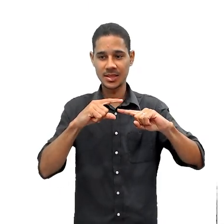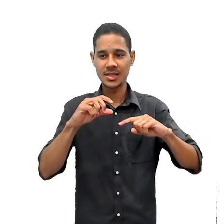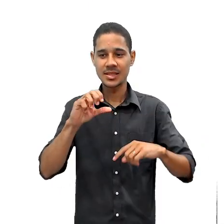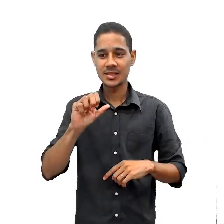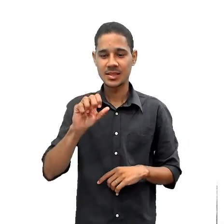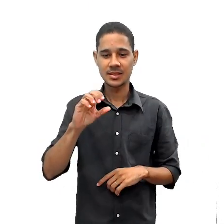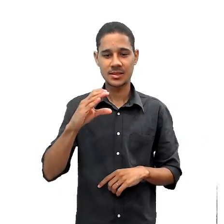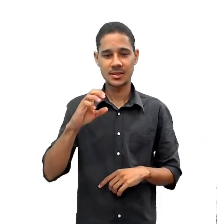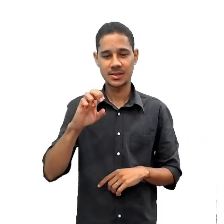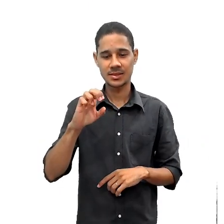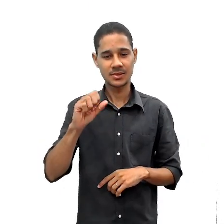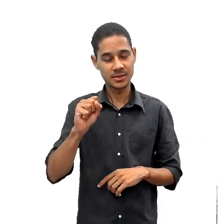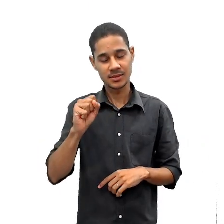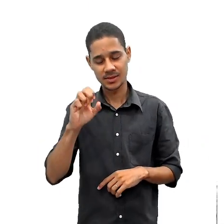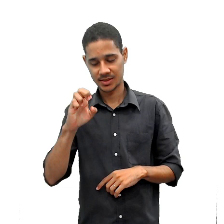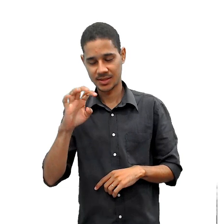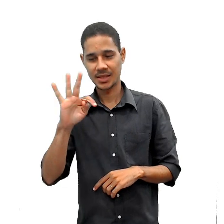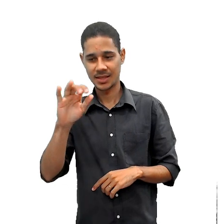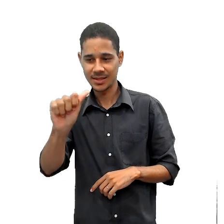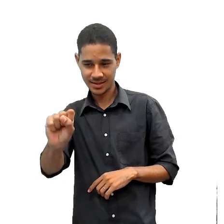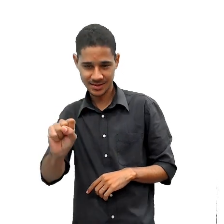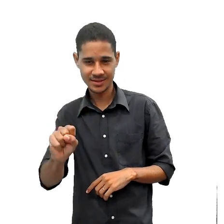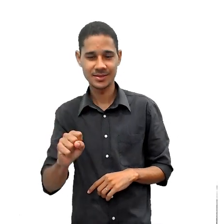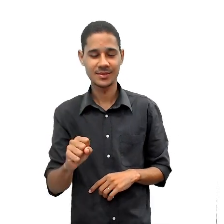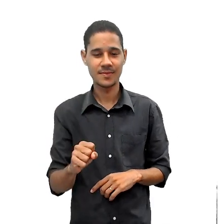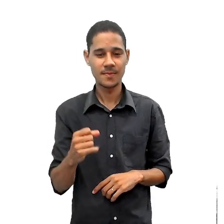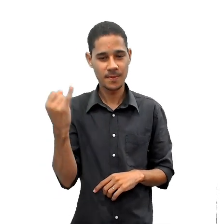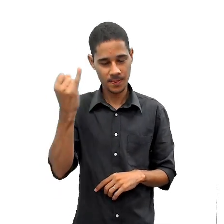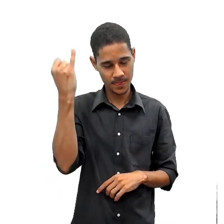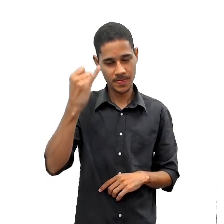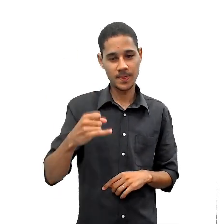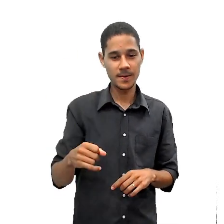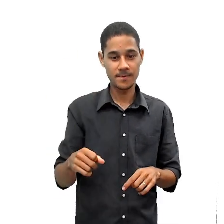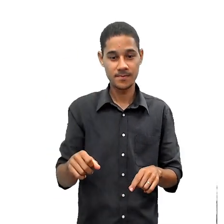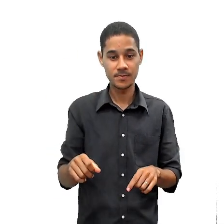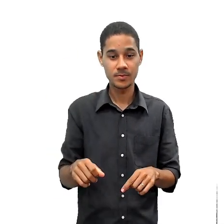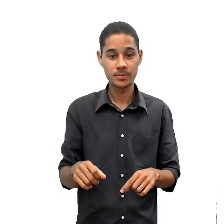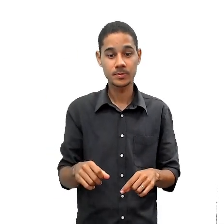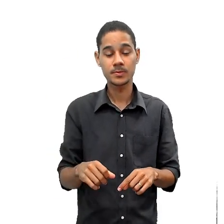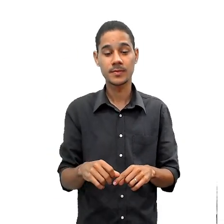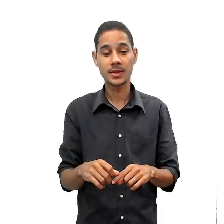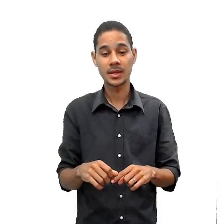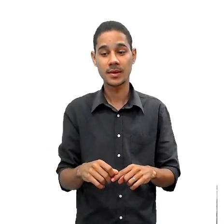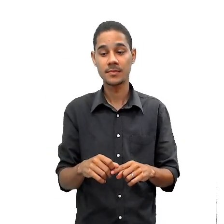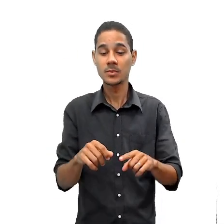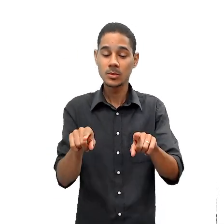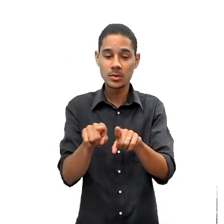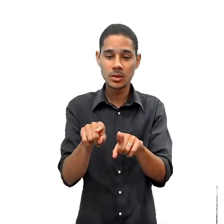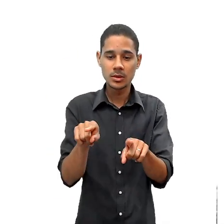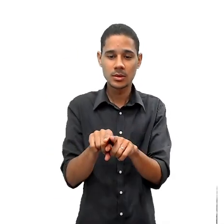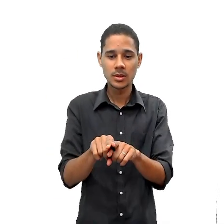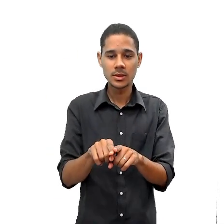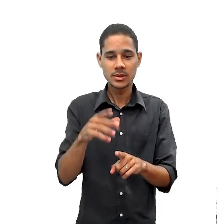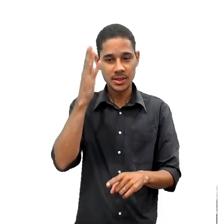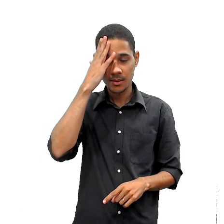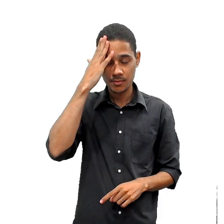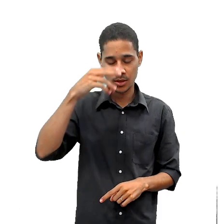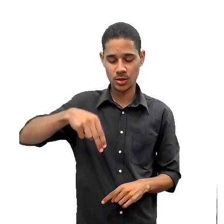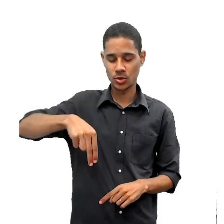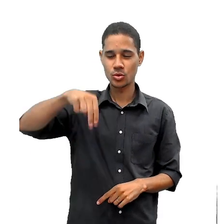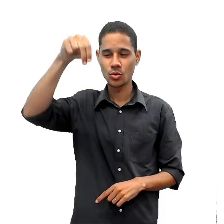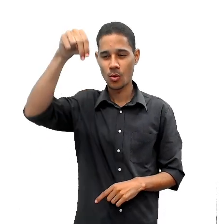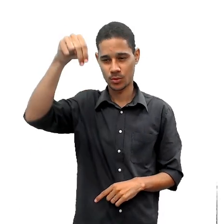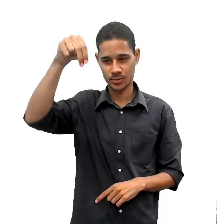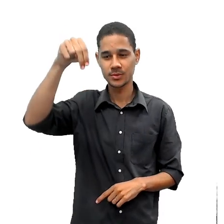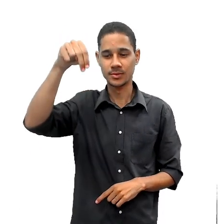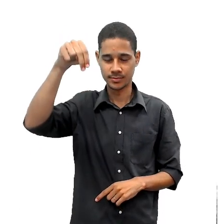acesso e um exemplo menos comum para o uso da profissão do designer, que é a indicação do norte. Né? O norte você vai ter